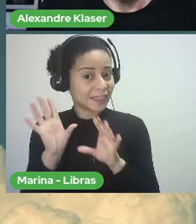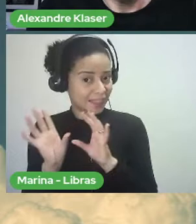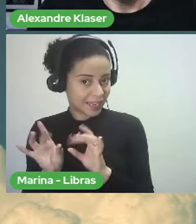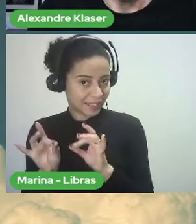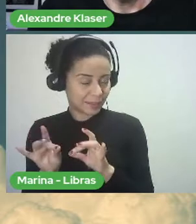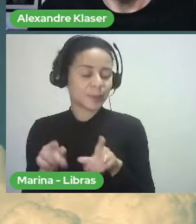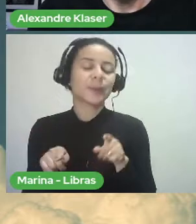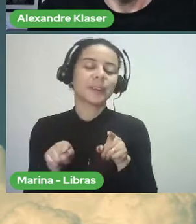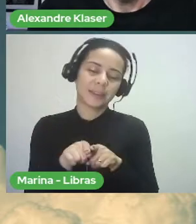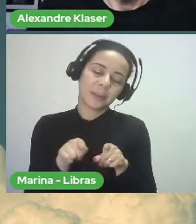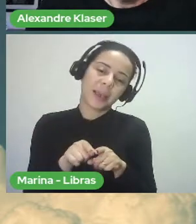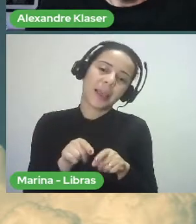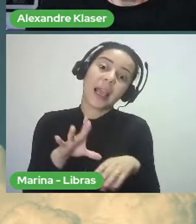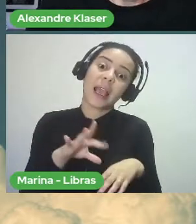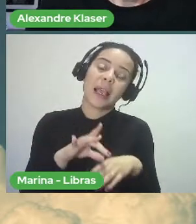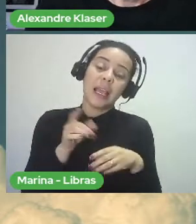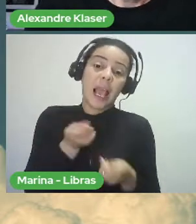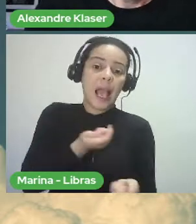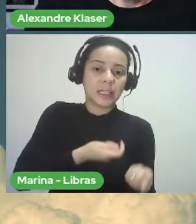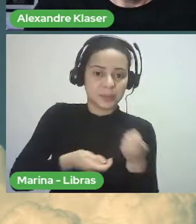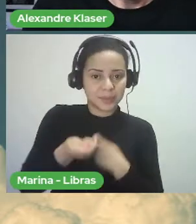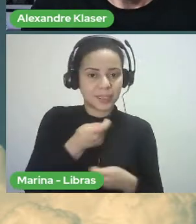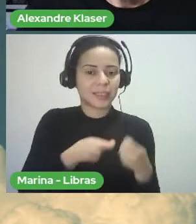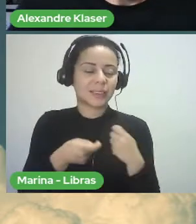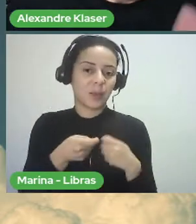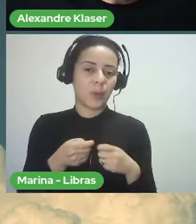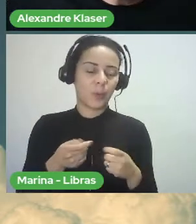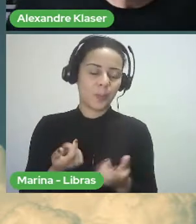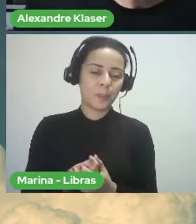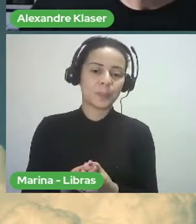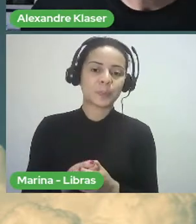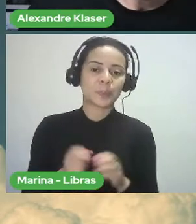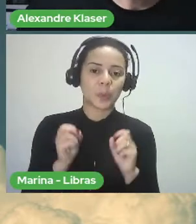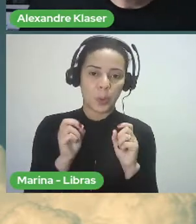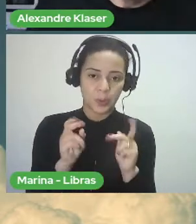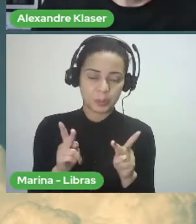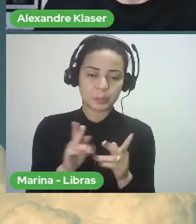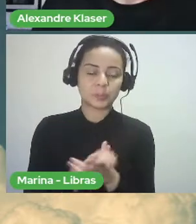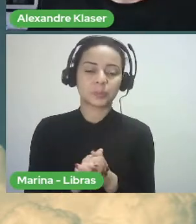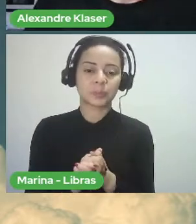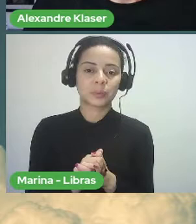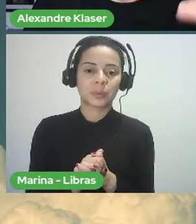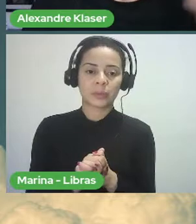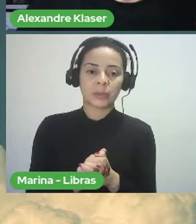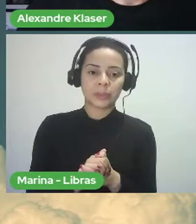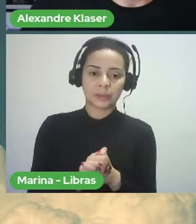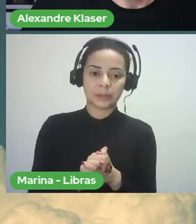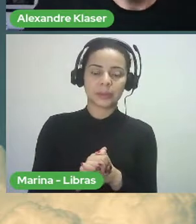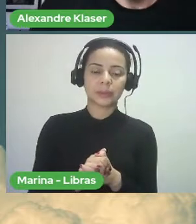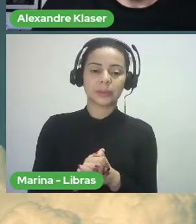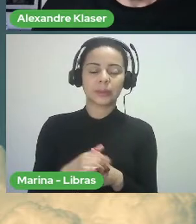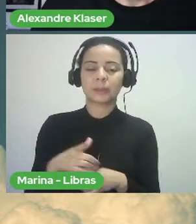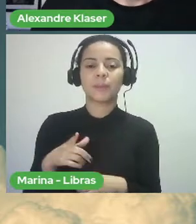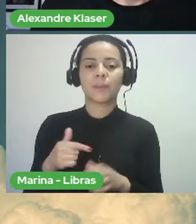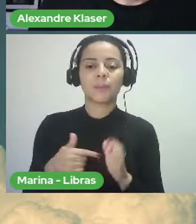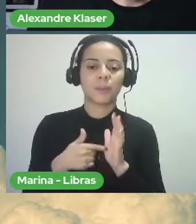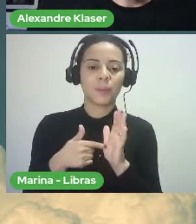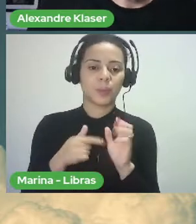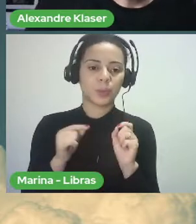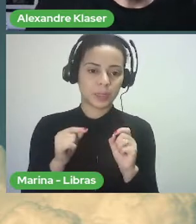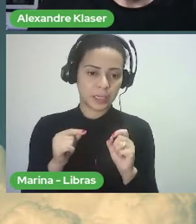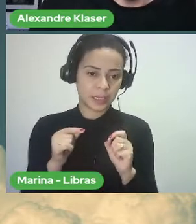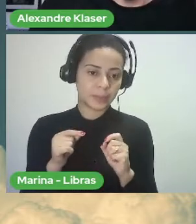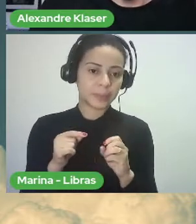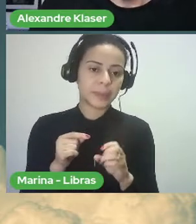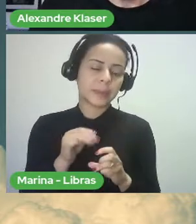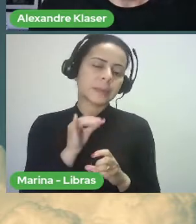do processo. Legal. Voltando à questão, então, transformação, ok, essa mudança que não é só uma mudança simplesmente técnica,